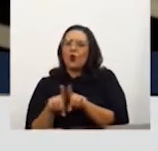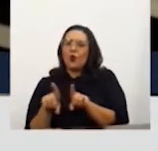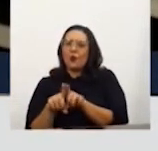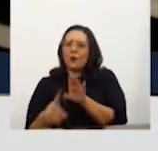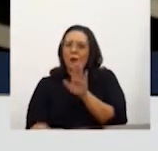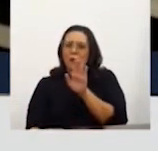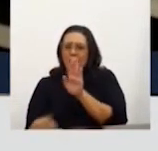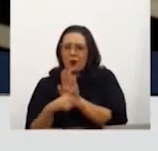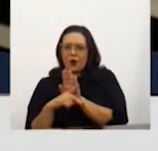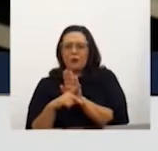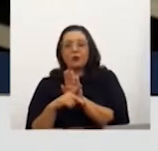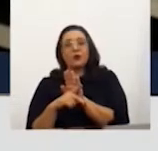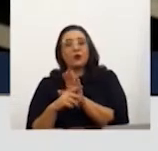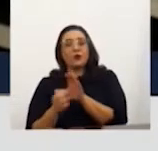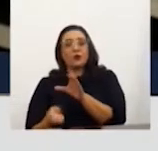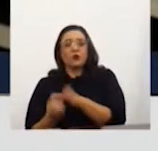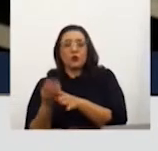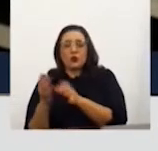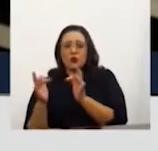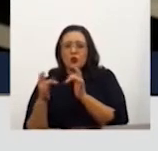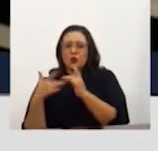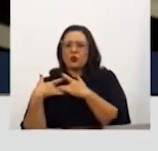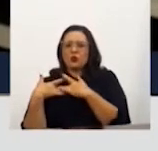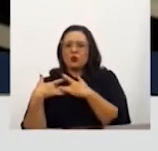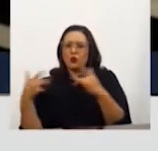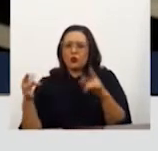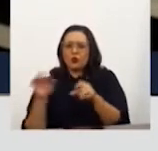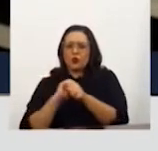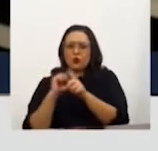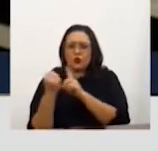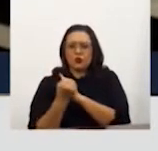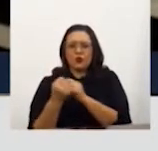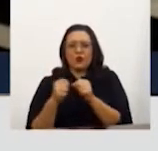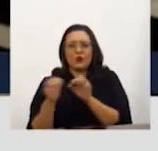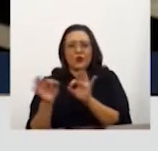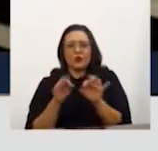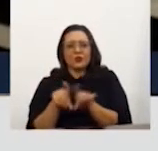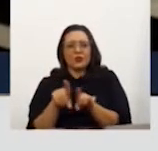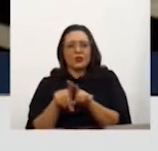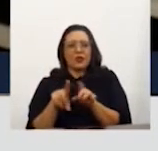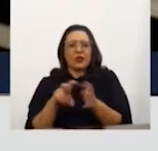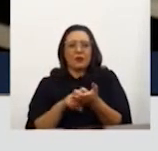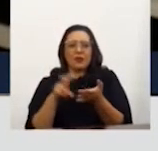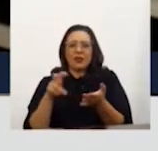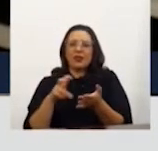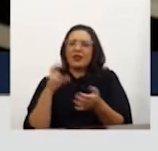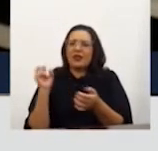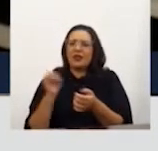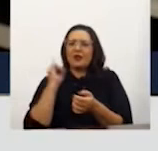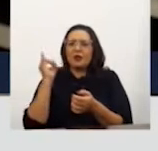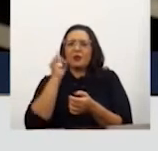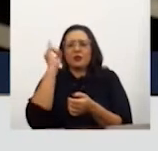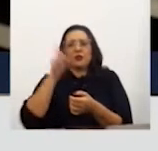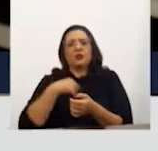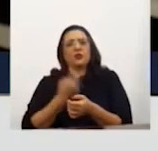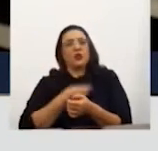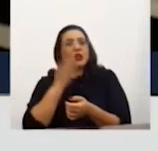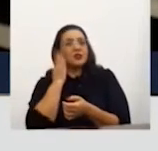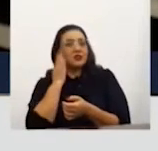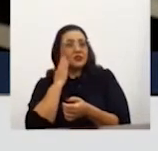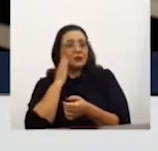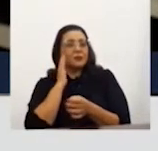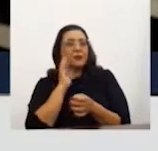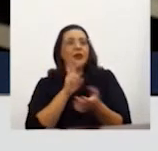as alegrias e brincadeiras, principalmente voltadas ao público infantil. Isso é muito importante, porque nós temos hoje